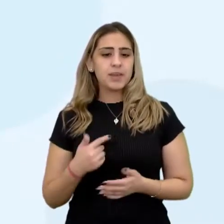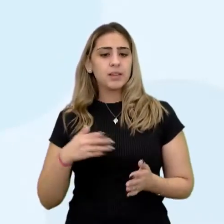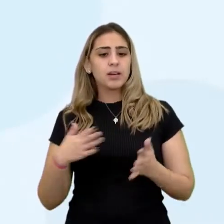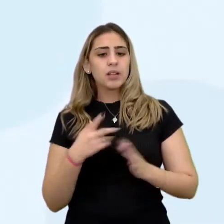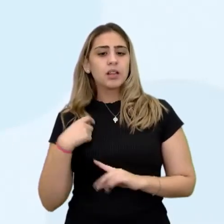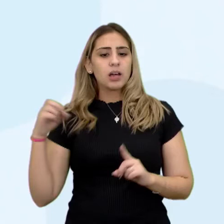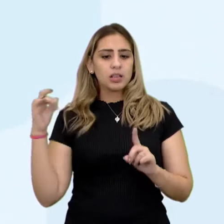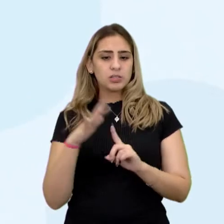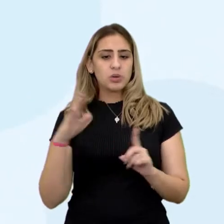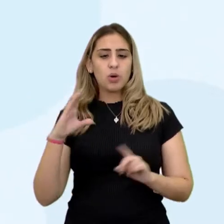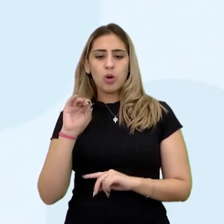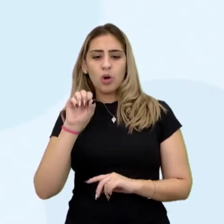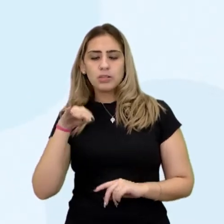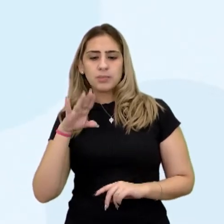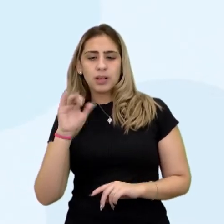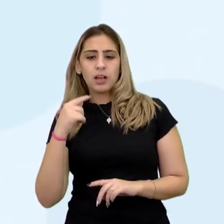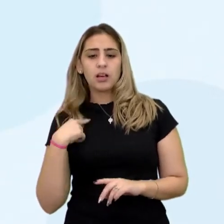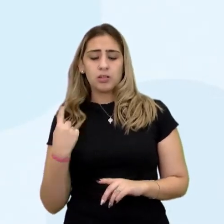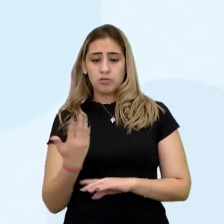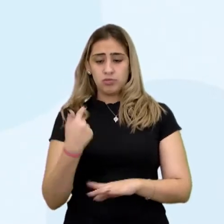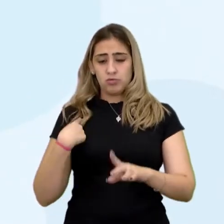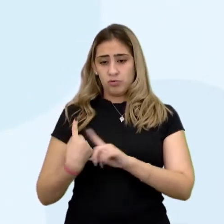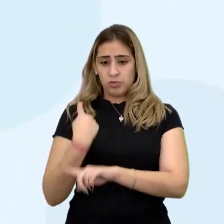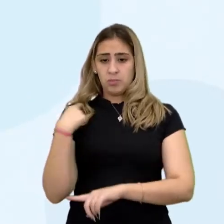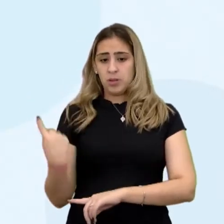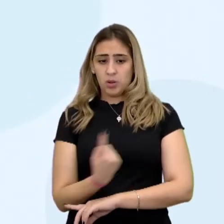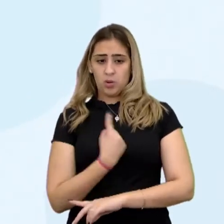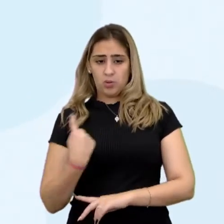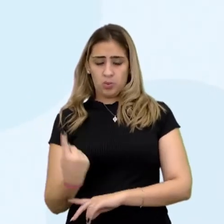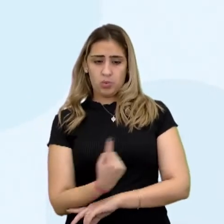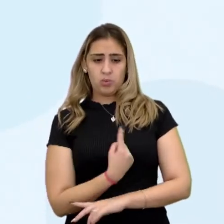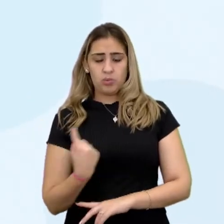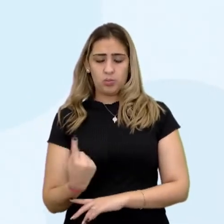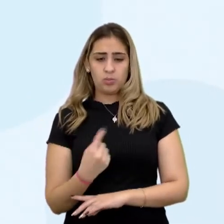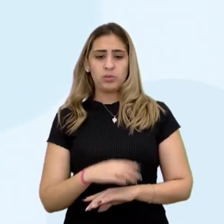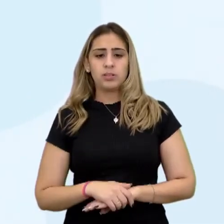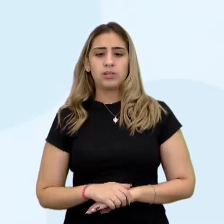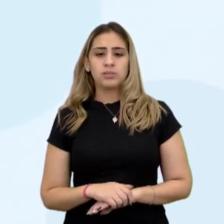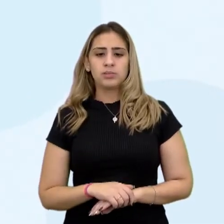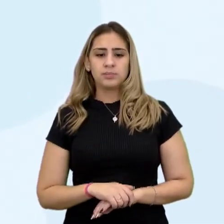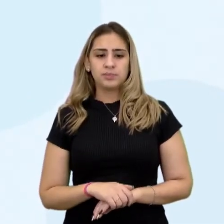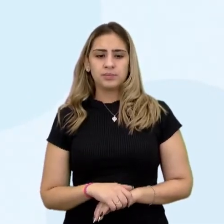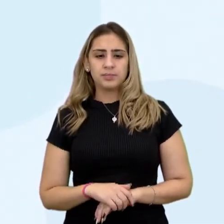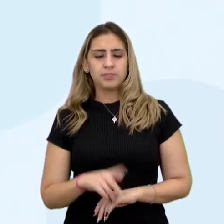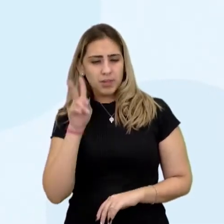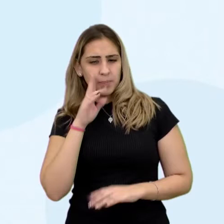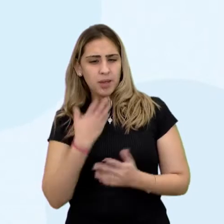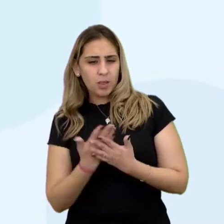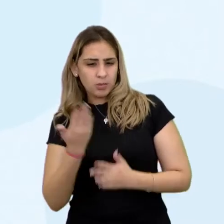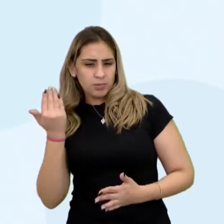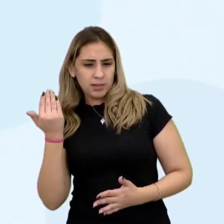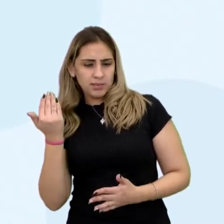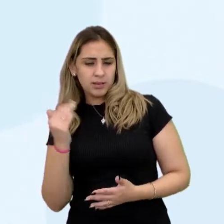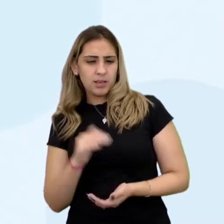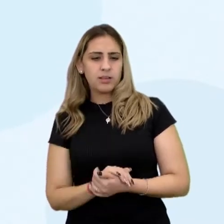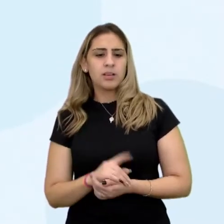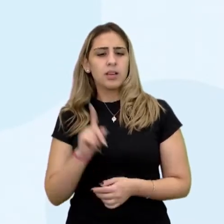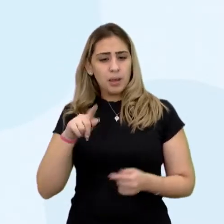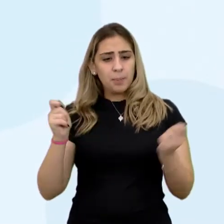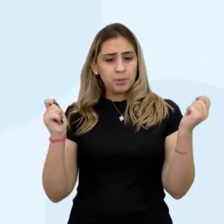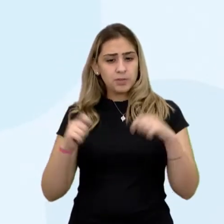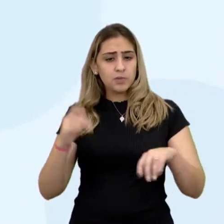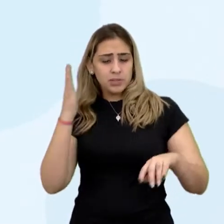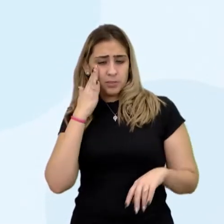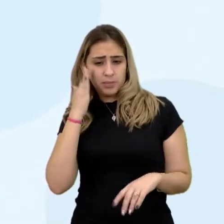meio da radiação cósmica de fundo em micro-ondas, lembra da aula da semana passada? Quem assistiu essa aula vai acertar, hein? É